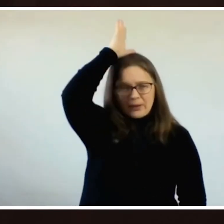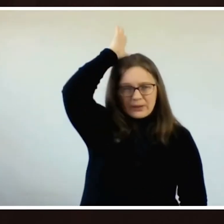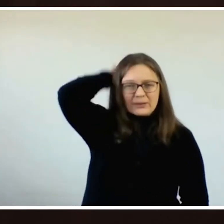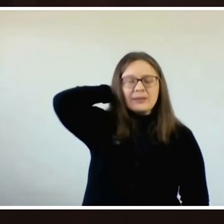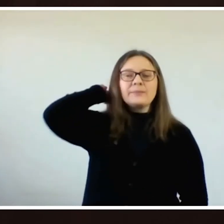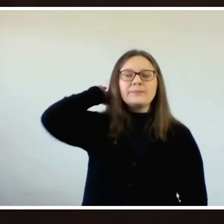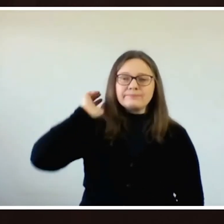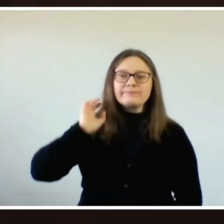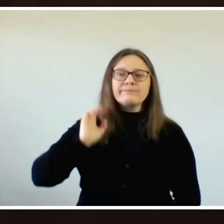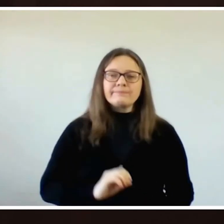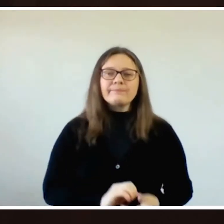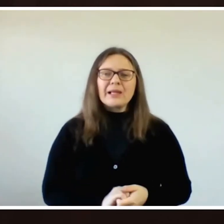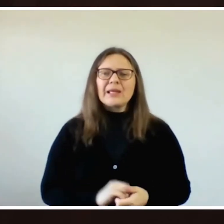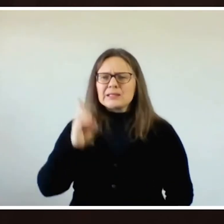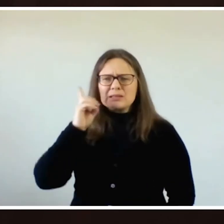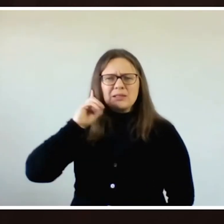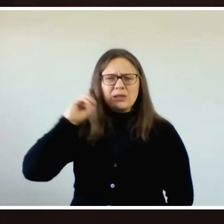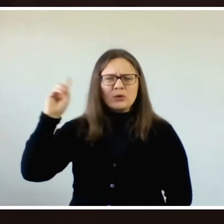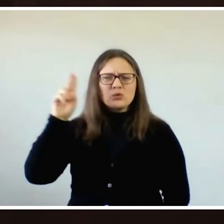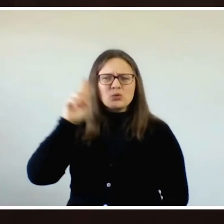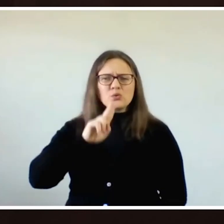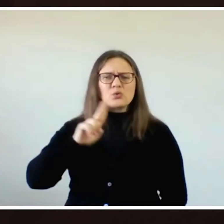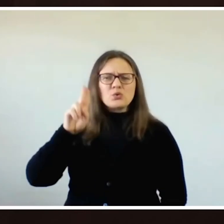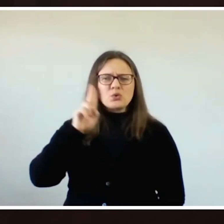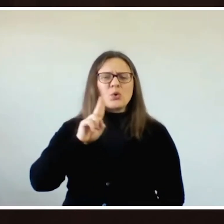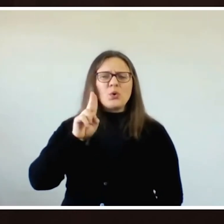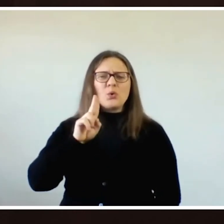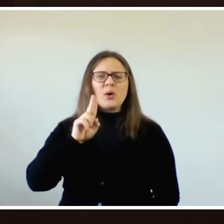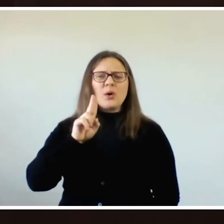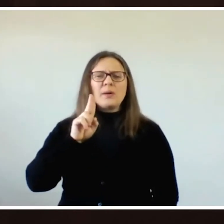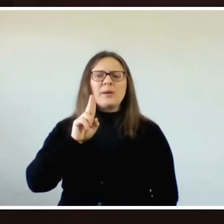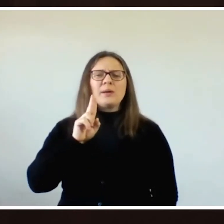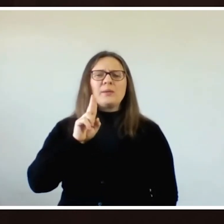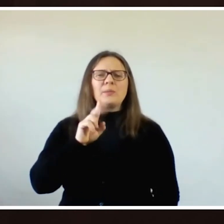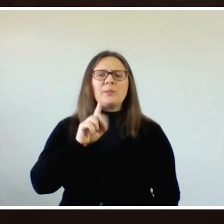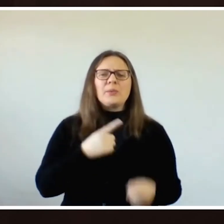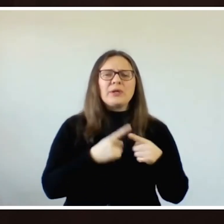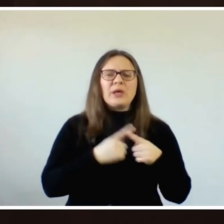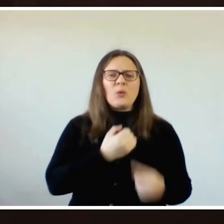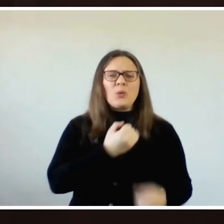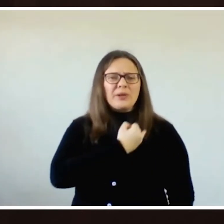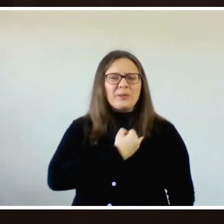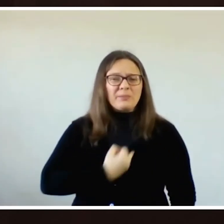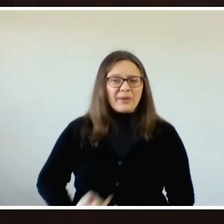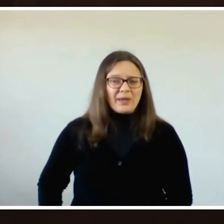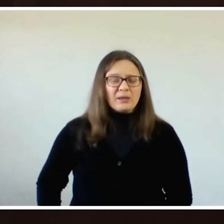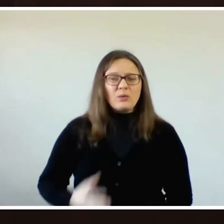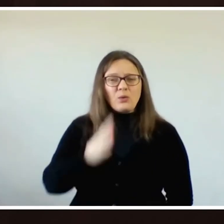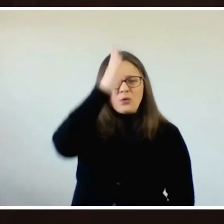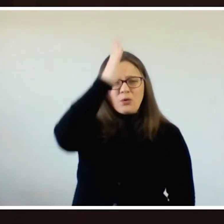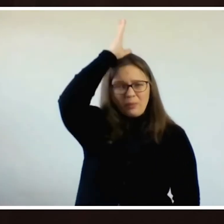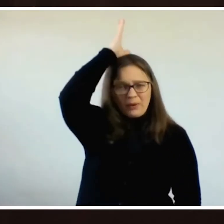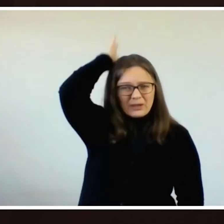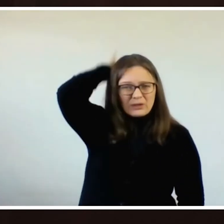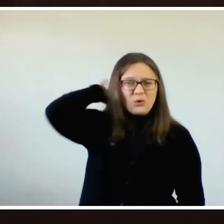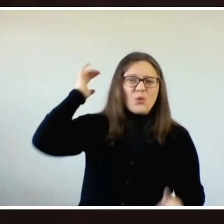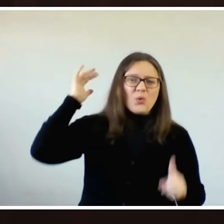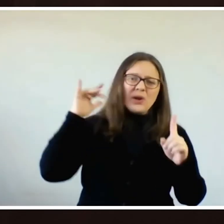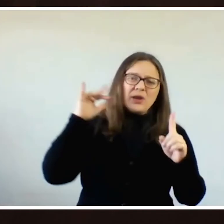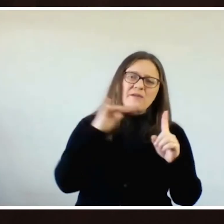mal, Deus usou isso para interromper, porque o Império Romano estava, né, cada vez mais incentivando